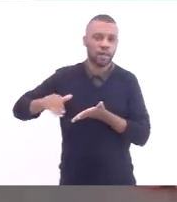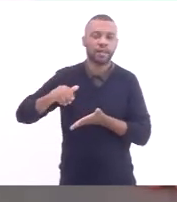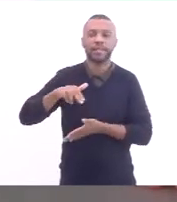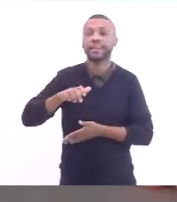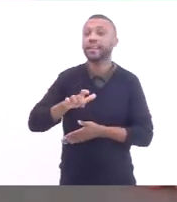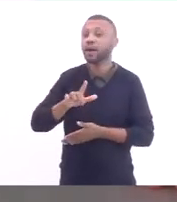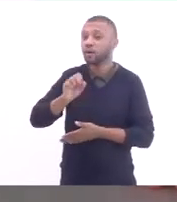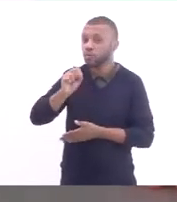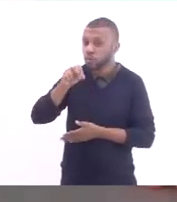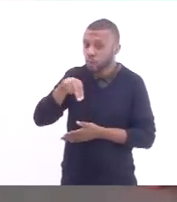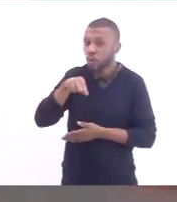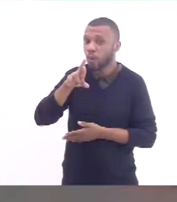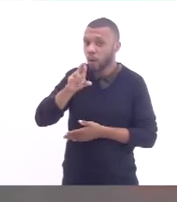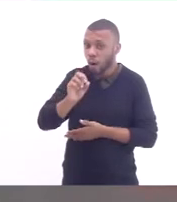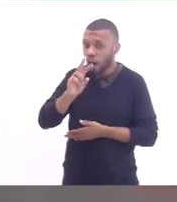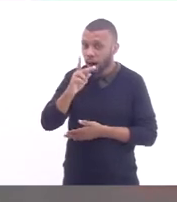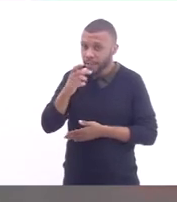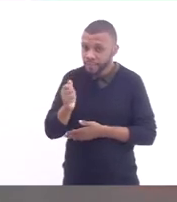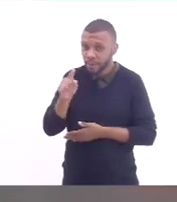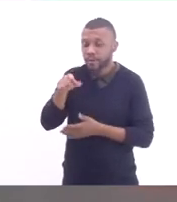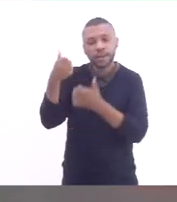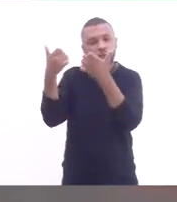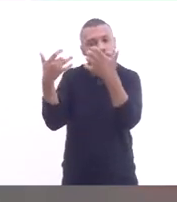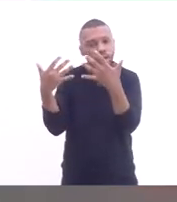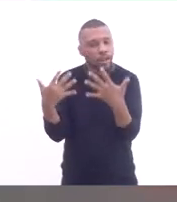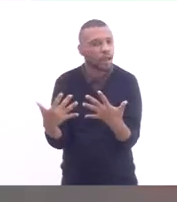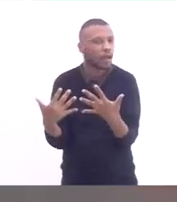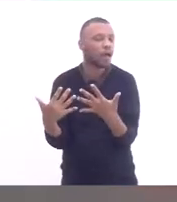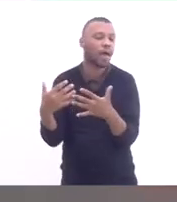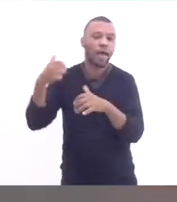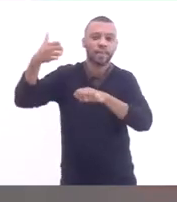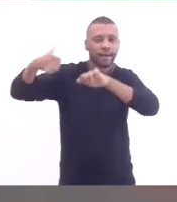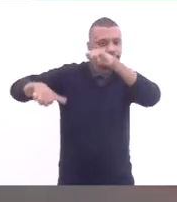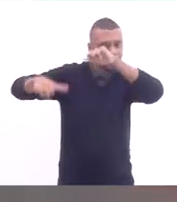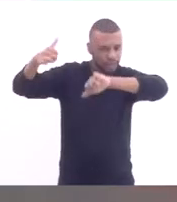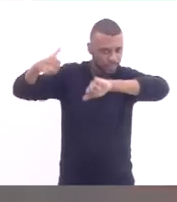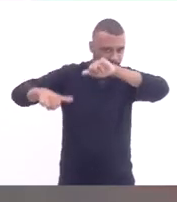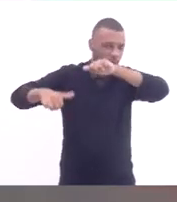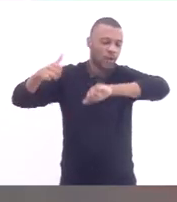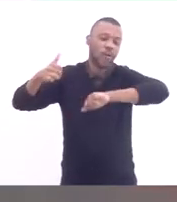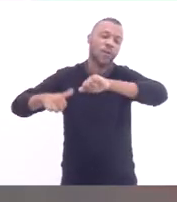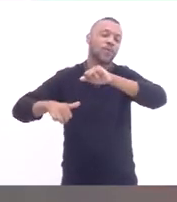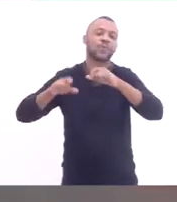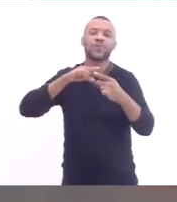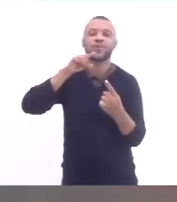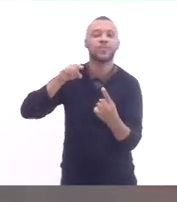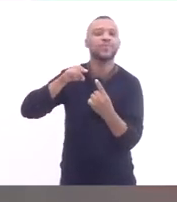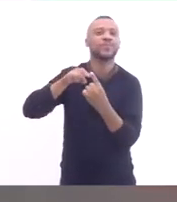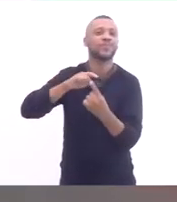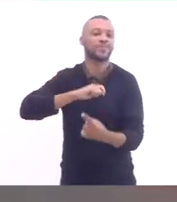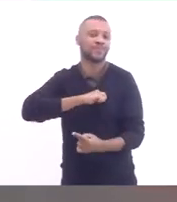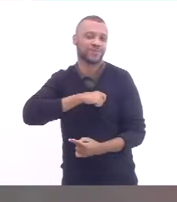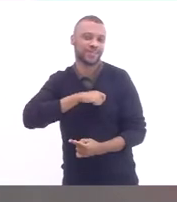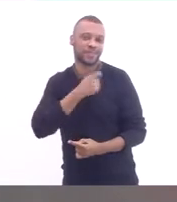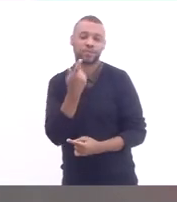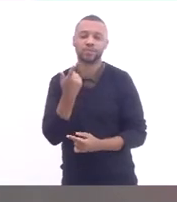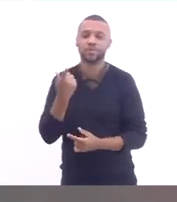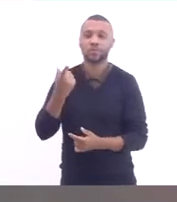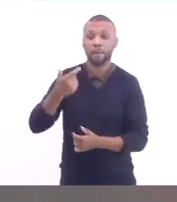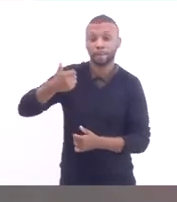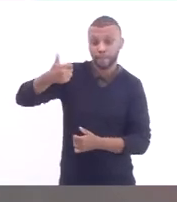Rocha, para que ele faça a sua avaliação das metas fiscais do primeiro